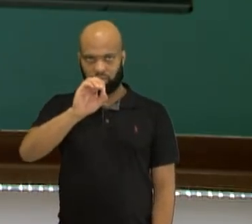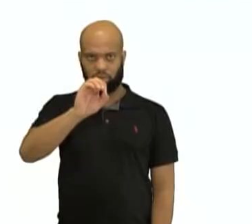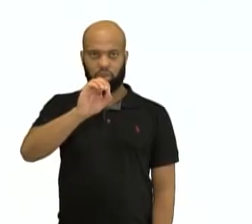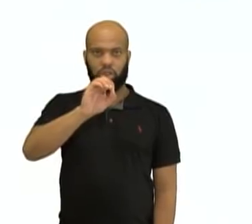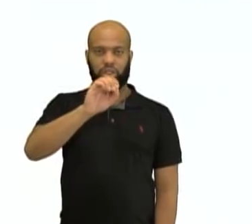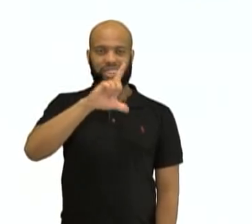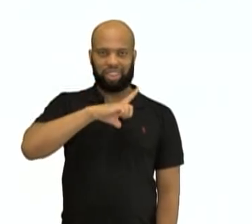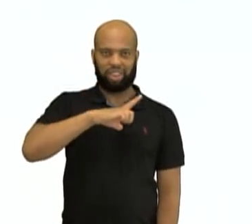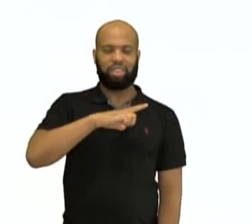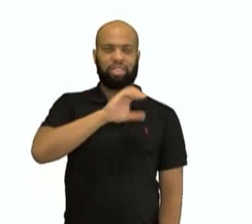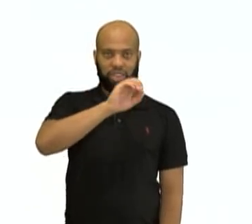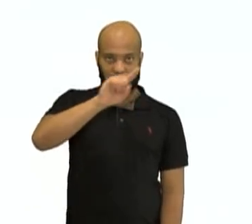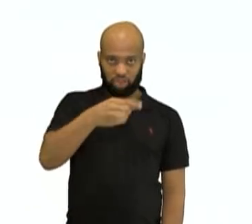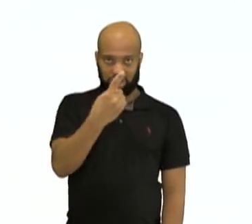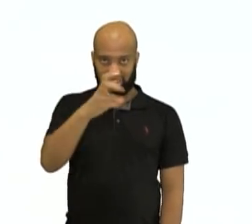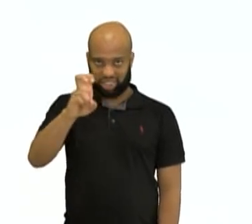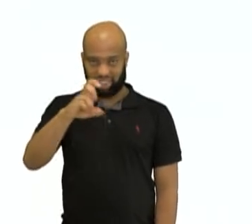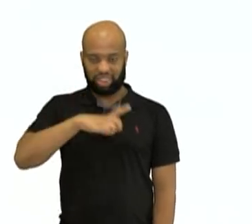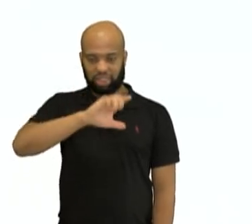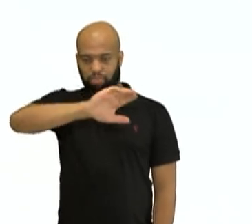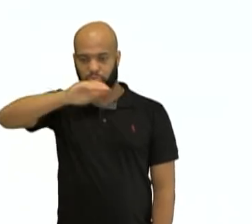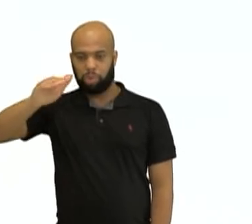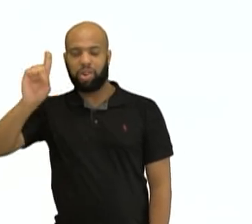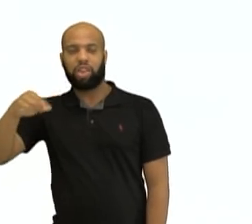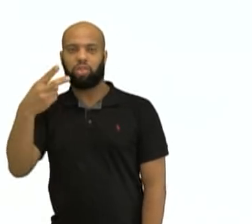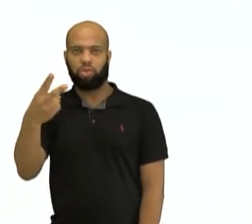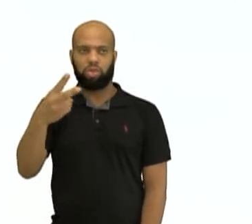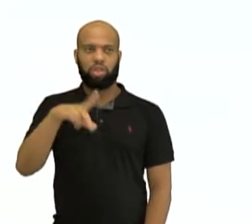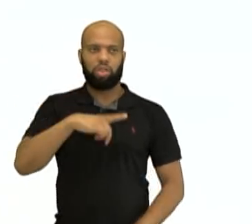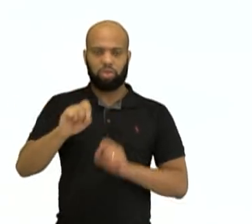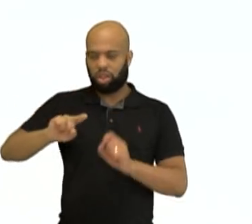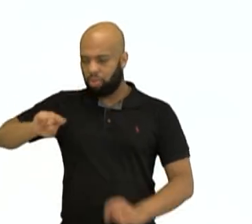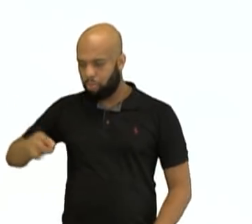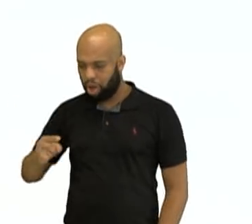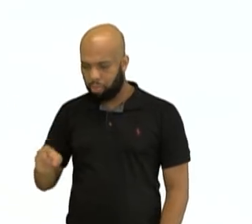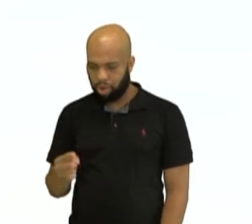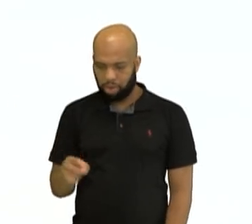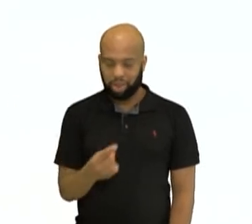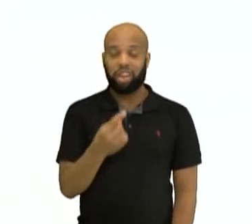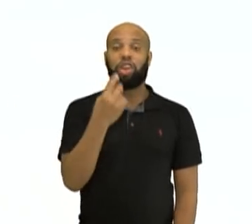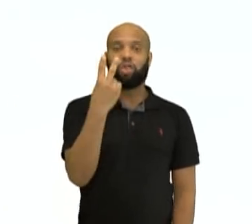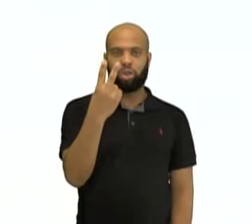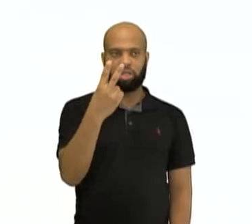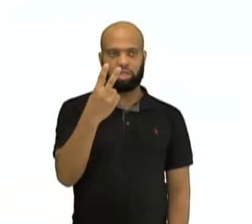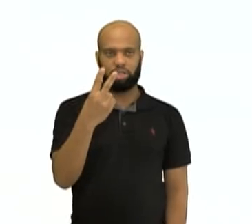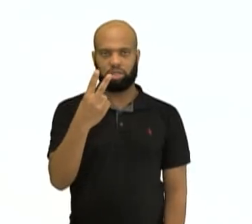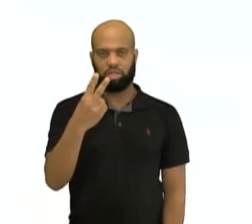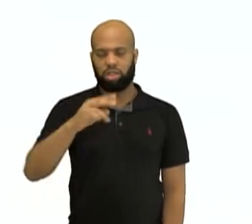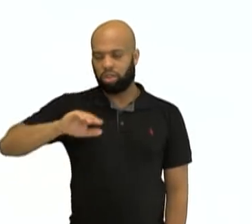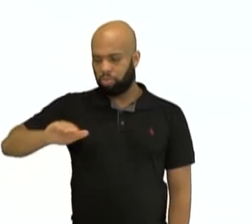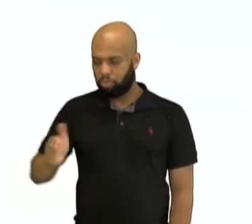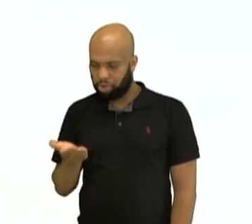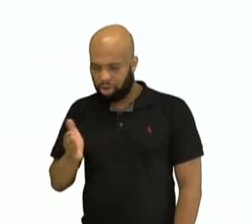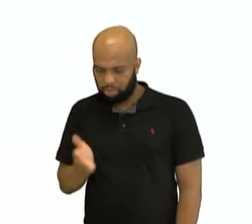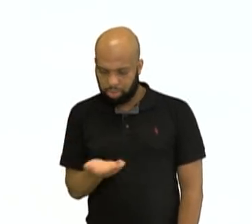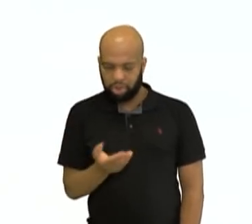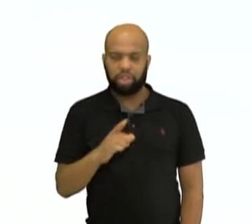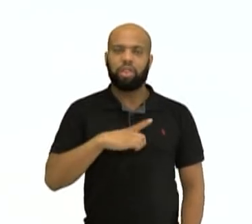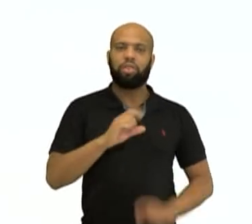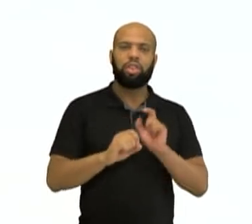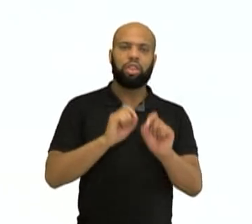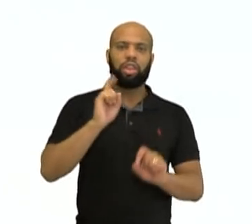no resultado eu tenho que trazer a vírgula da direita para a esquerda duas casas. Uma casa, duas casas. Então, em vez de 3.000, eu vou